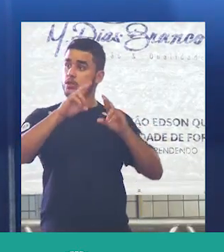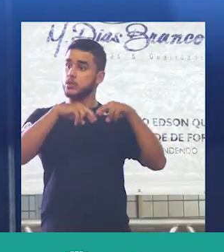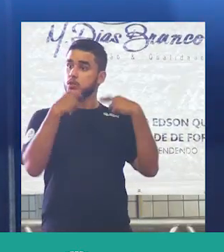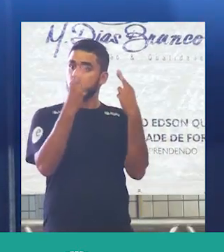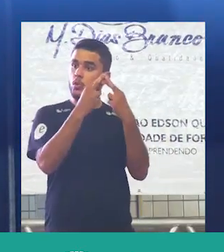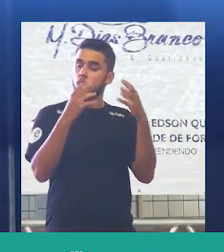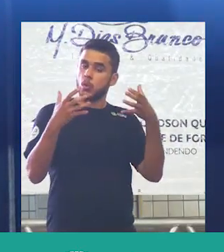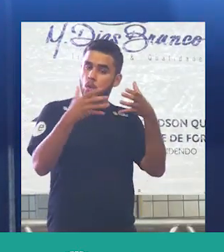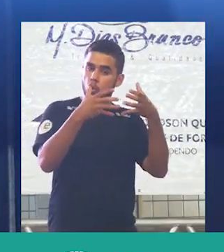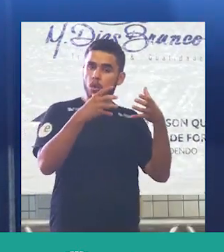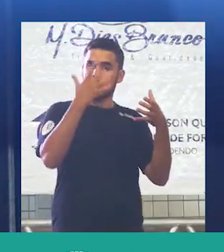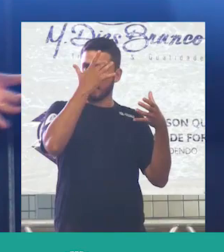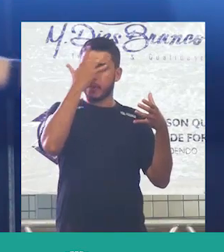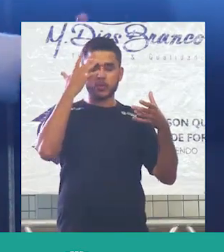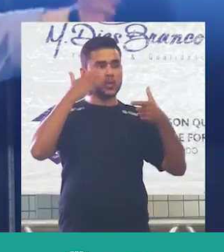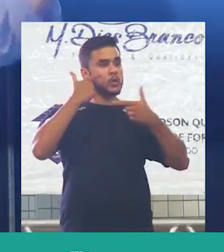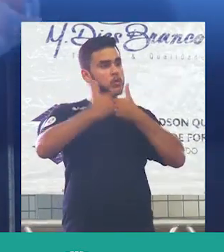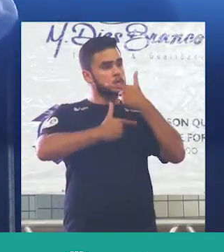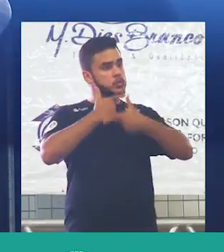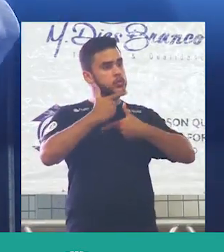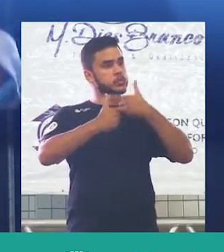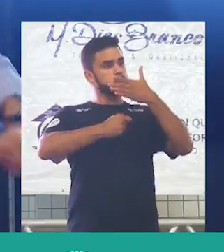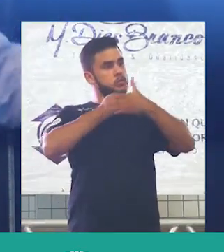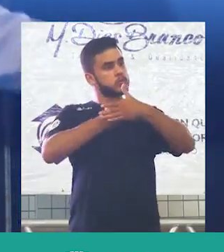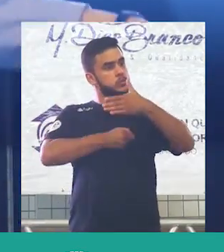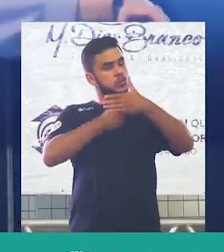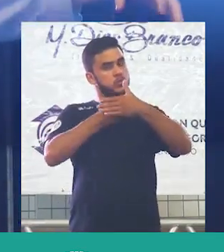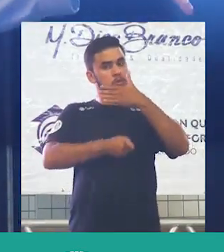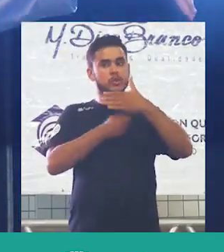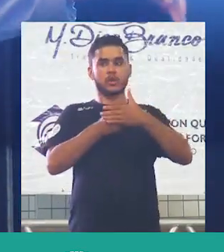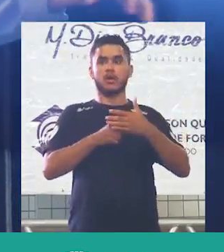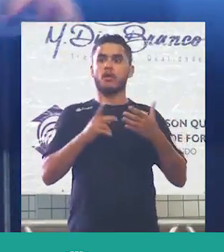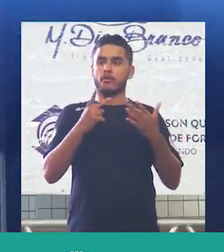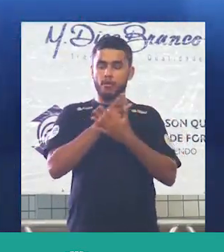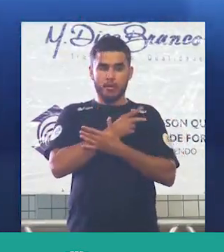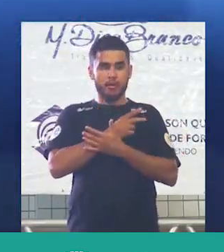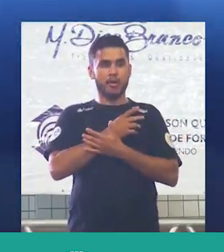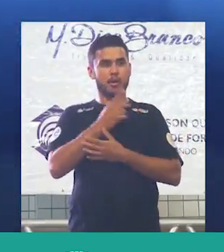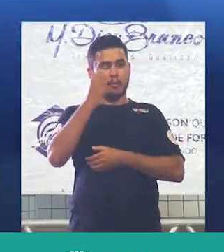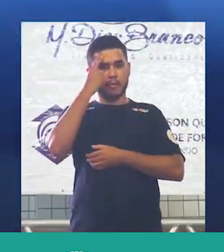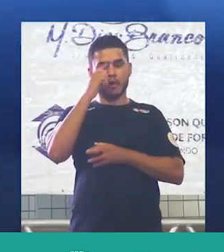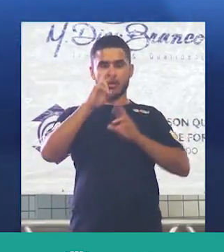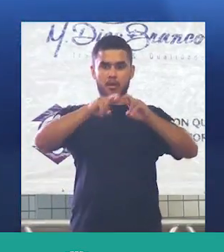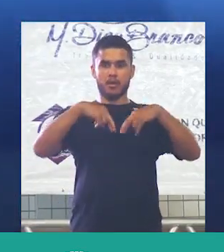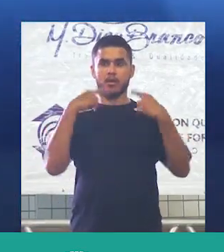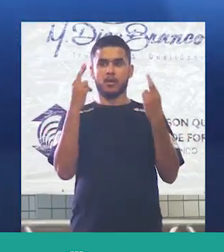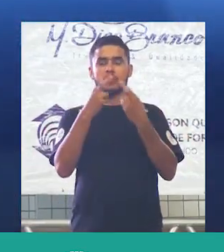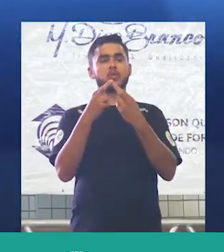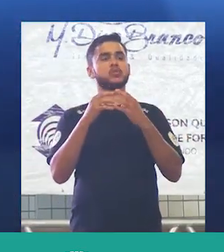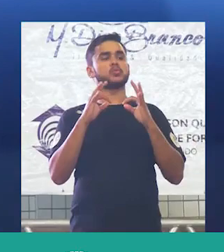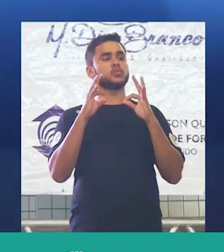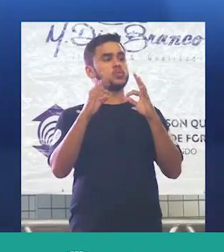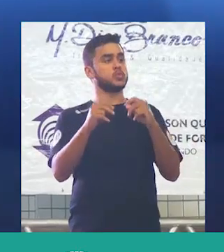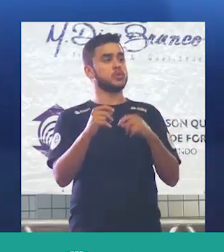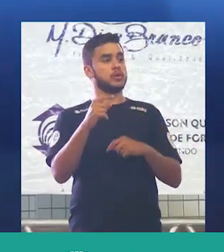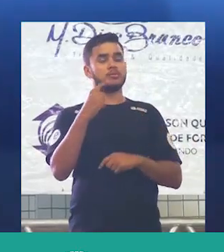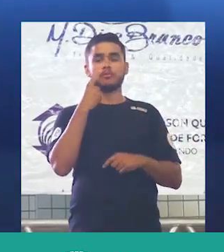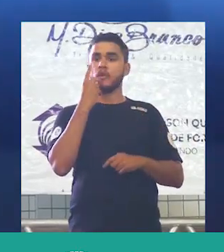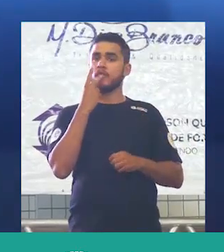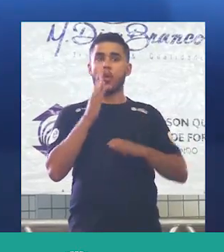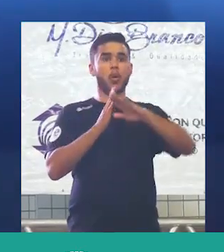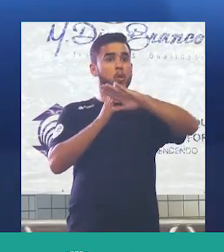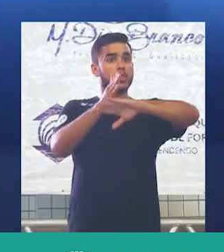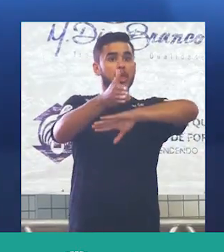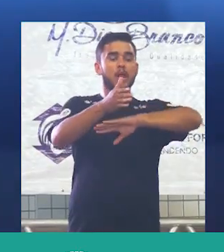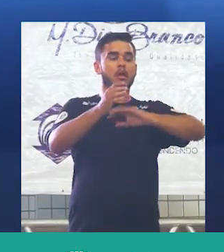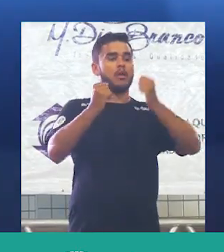reuniam para lutar pelos seus direitos, fechavam a porta ali, ó, ficava todo mundo na frente das fábricas, não deixava